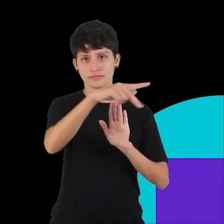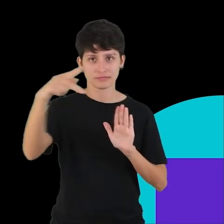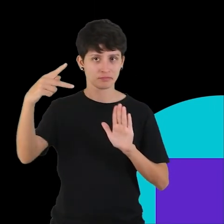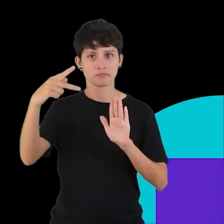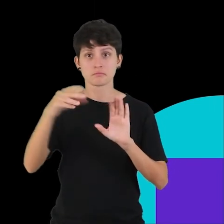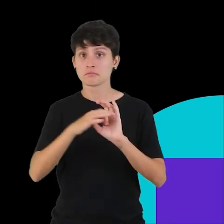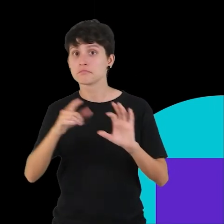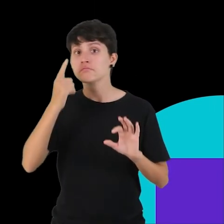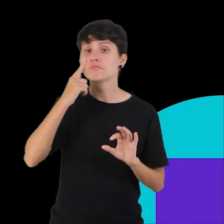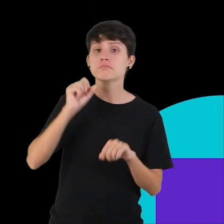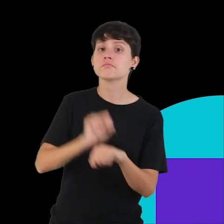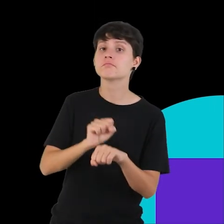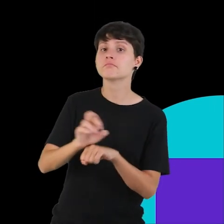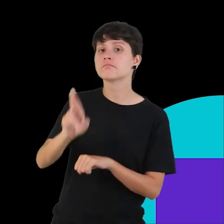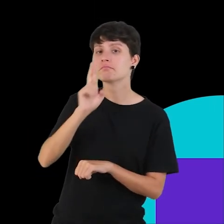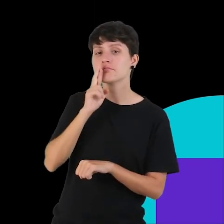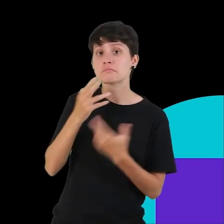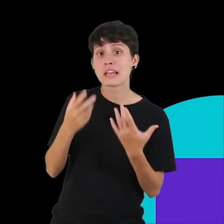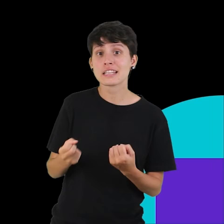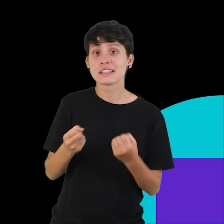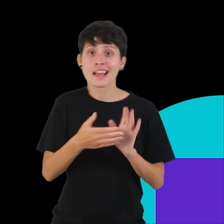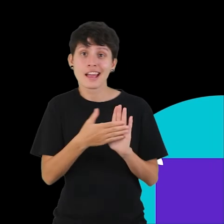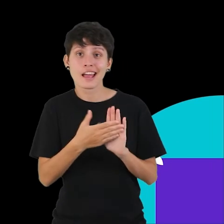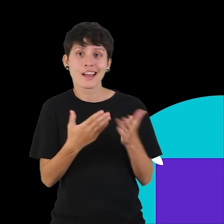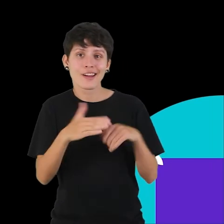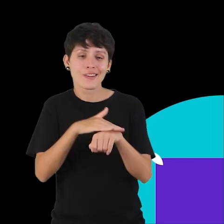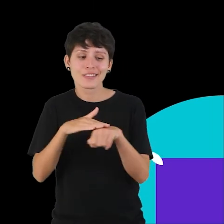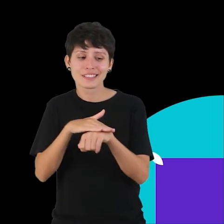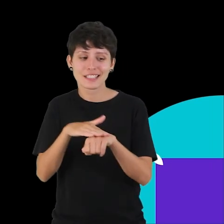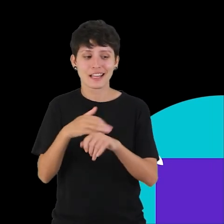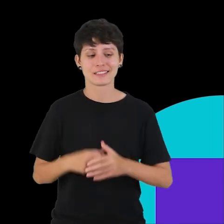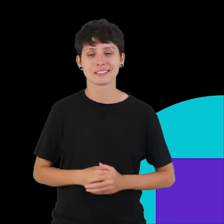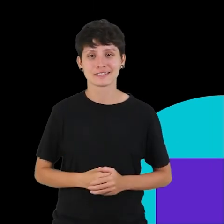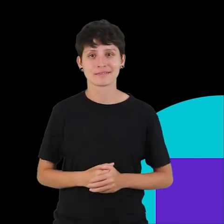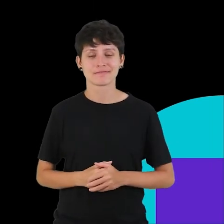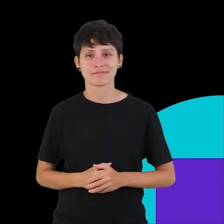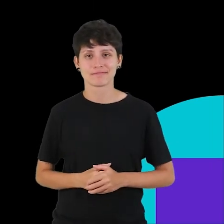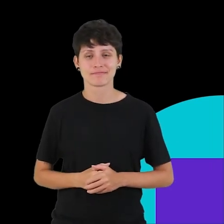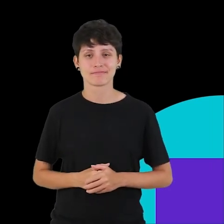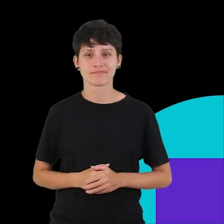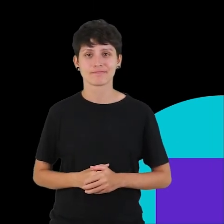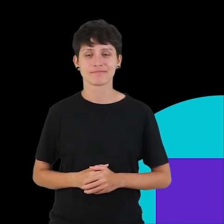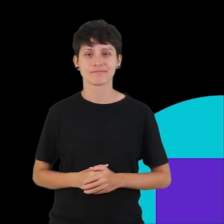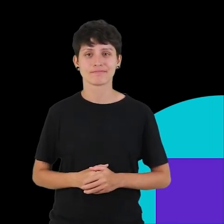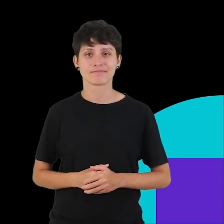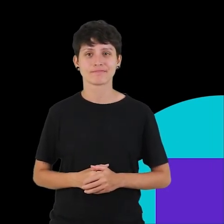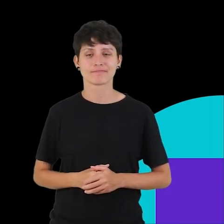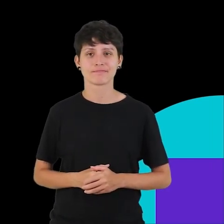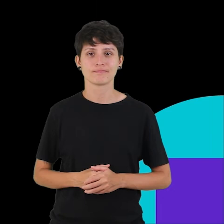está retroalimentando, ele é um ciclo vicioso. E os balanceadores seriam se a gente conseguisse, por exemplo, plantar mais árvores